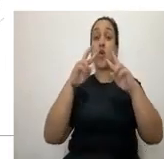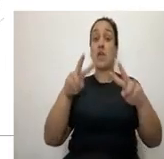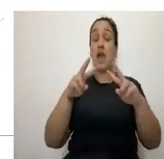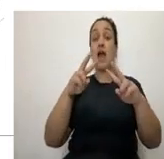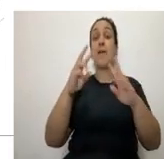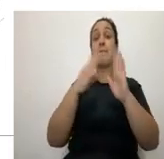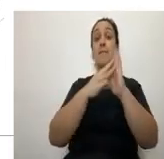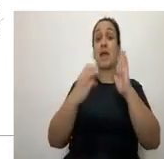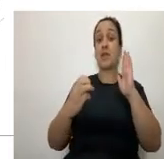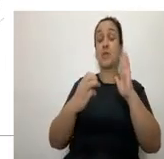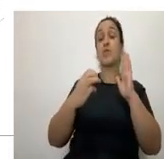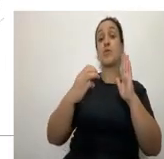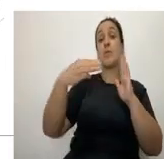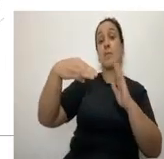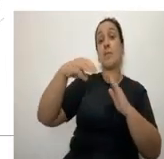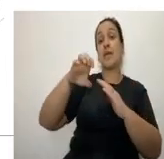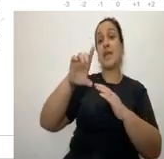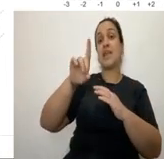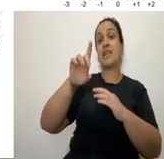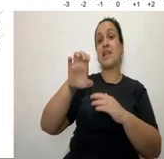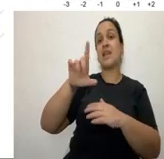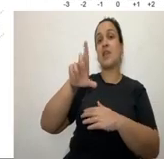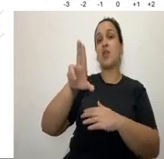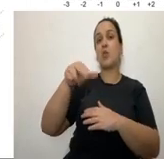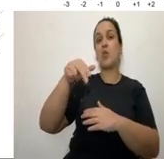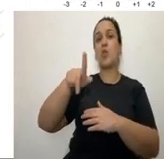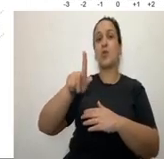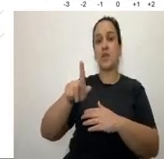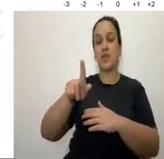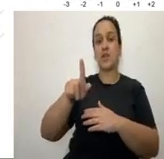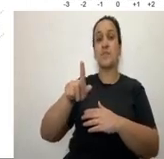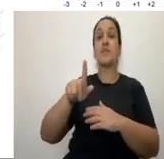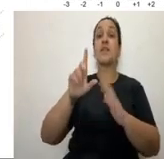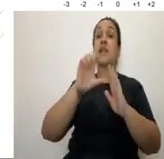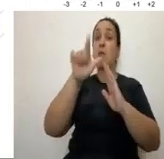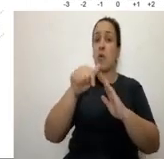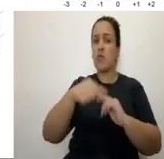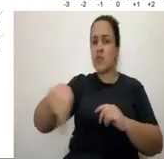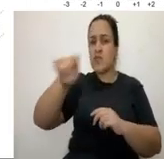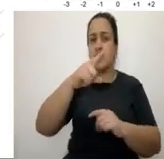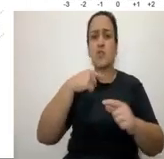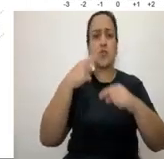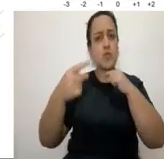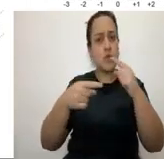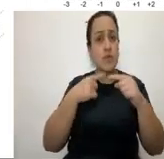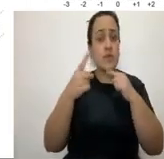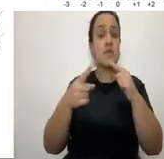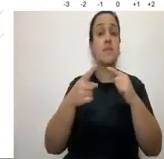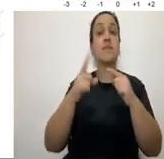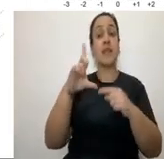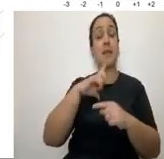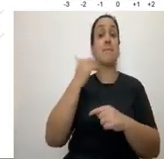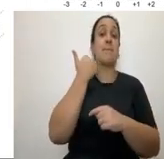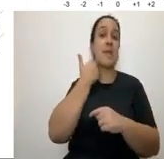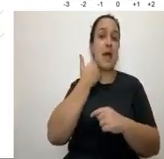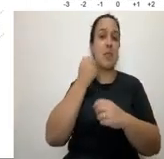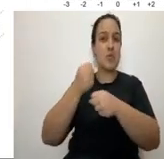a regra de Madelung, que é o N mais L. Né? Depois, se vocês tiverem alguma dúvida no